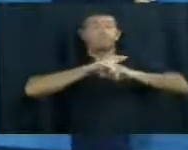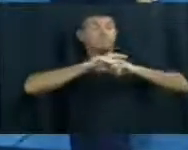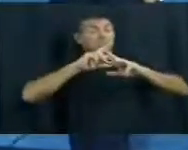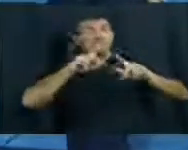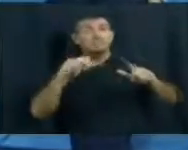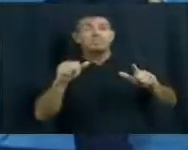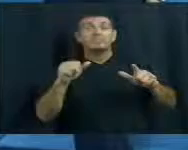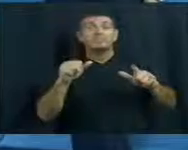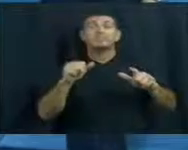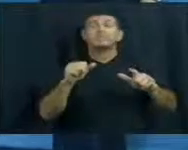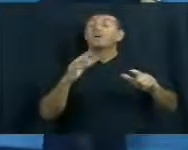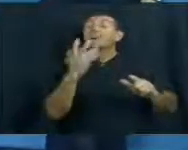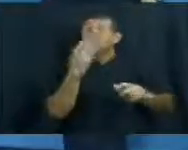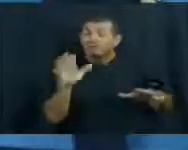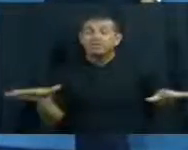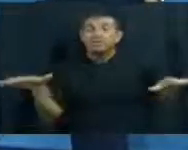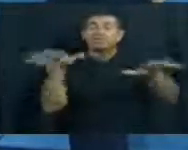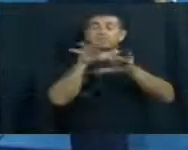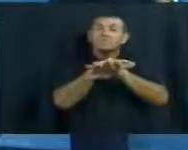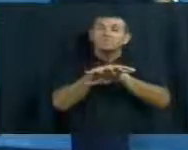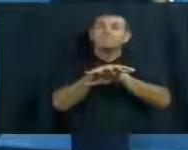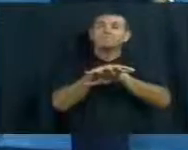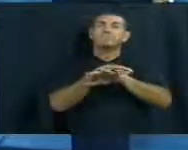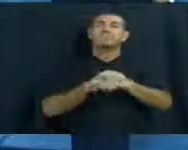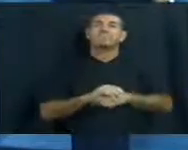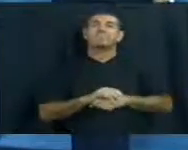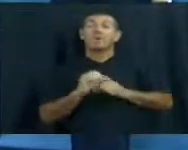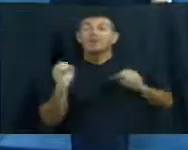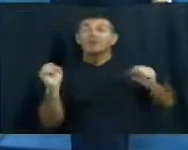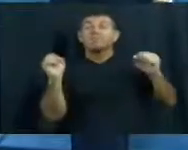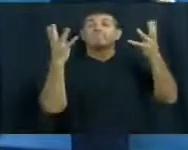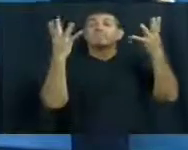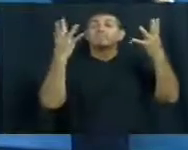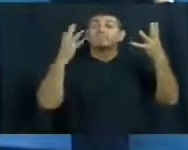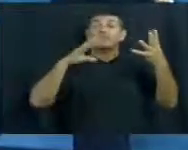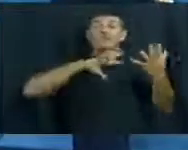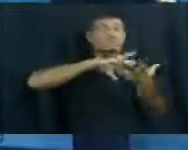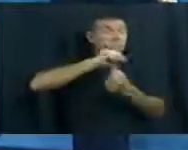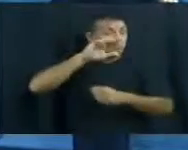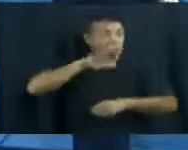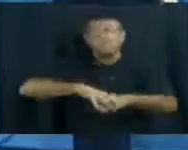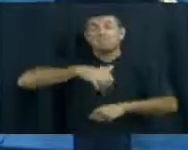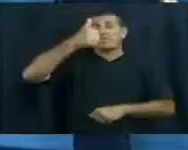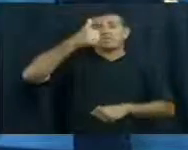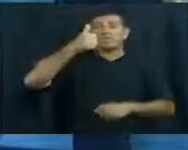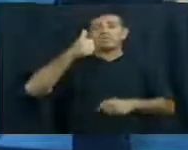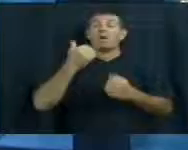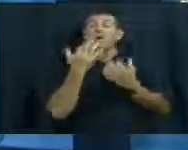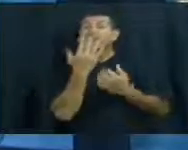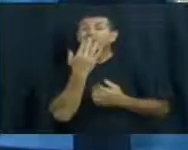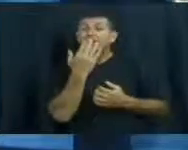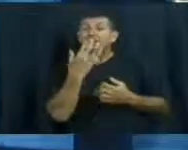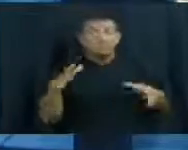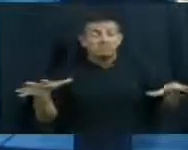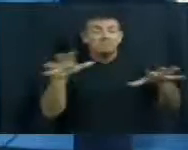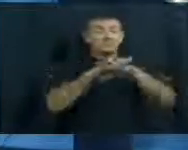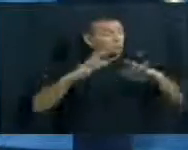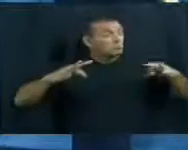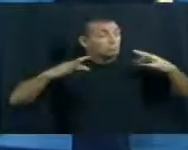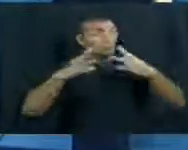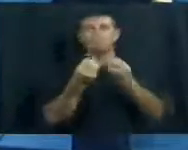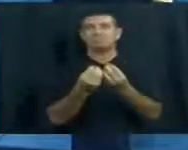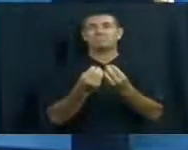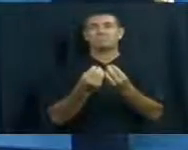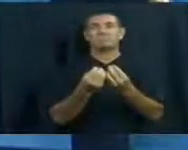de uma festa popular turística do mundo, né, e assume definitivamente um carnaval, né, para todos,